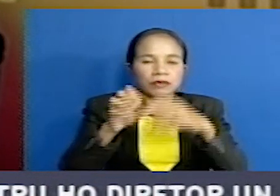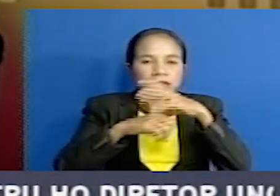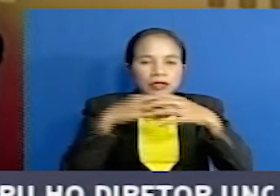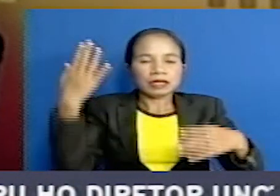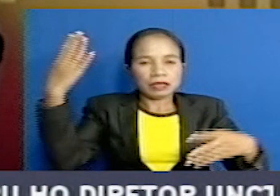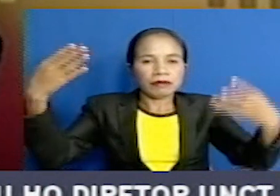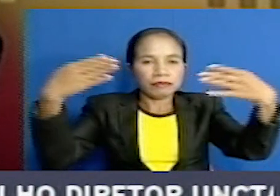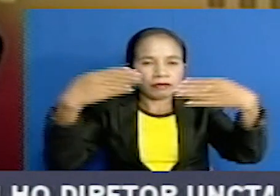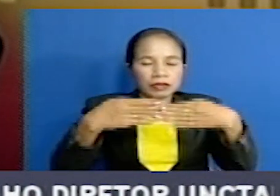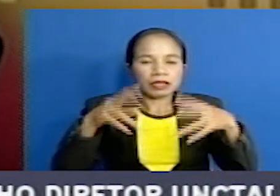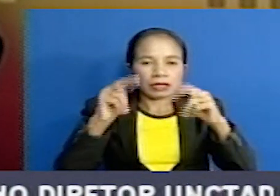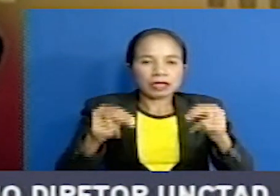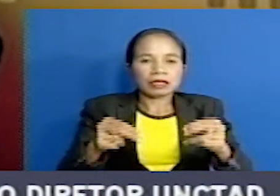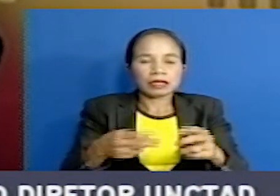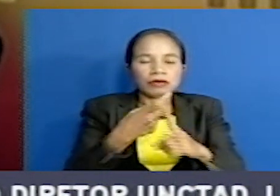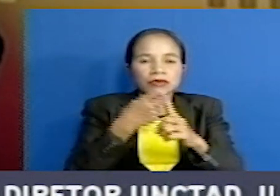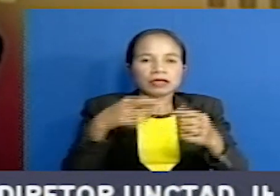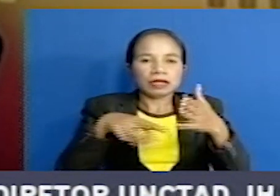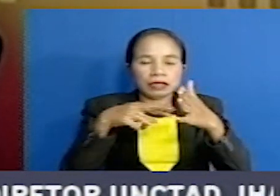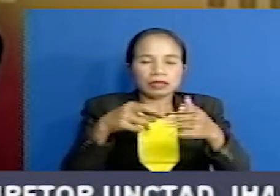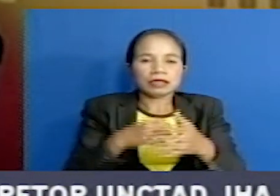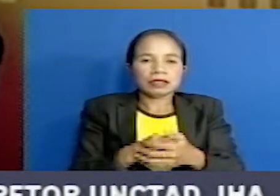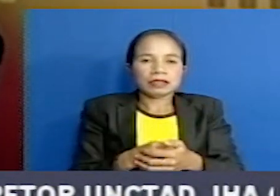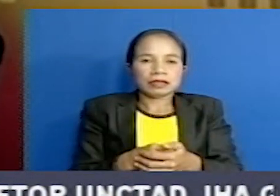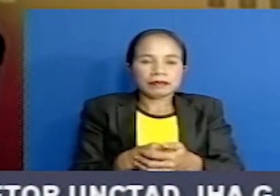linha fronteira tem que lhe usar protocolo de saúde.